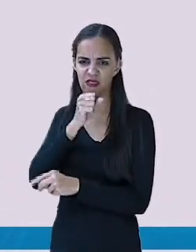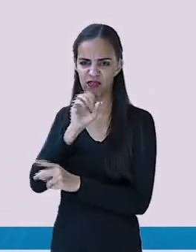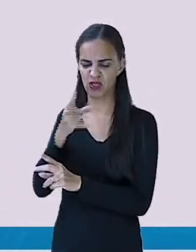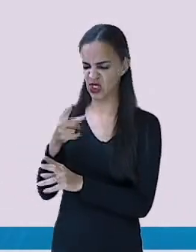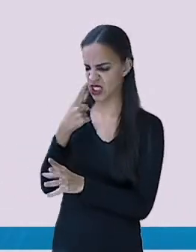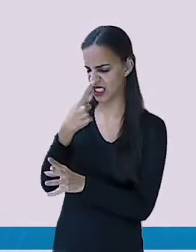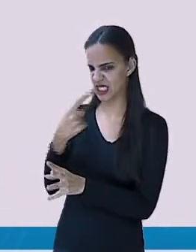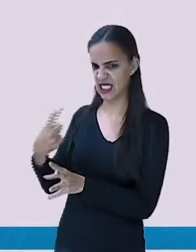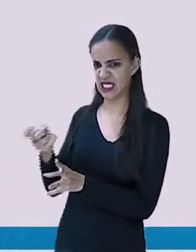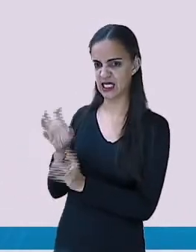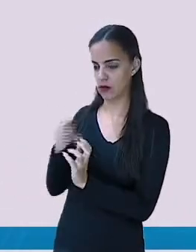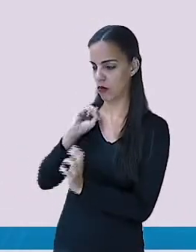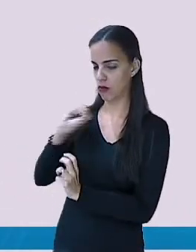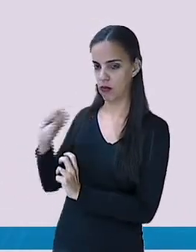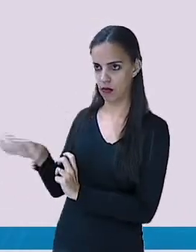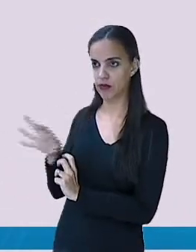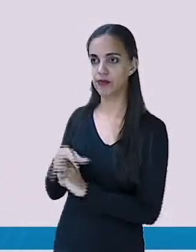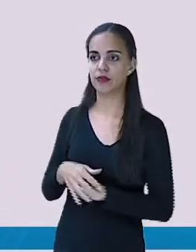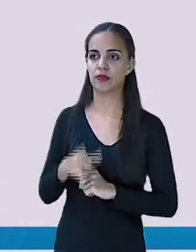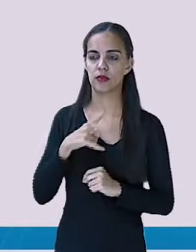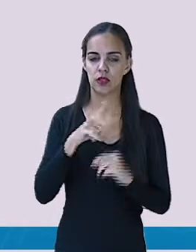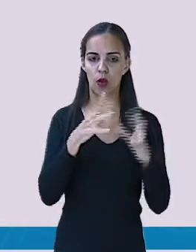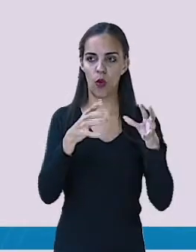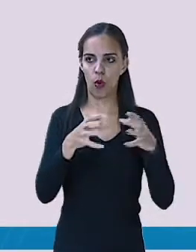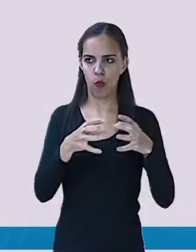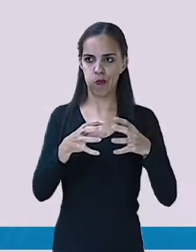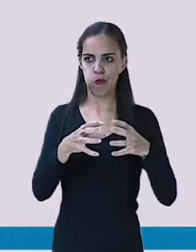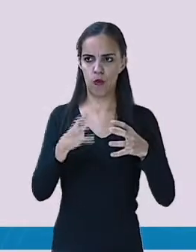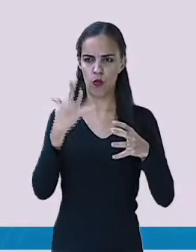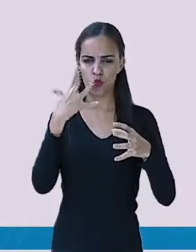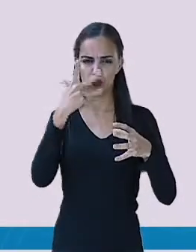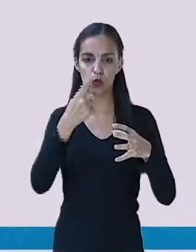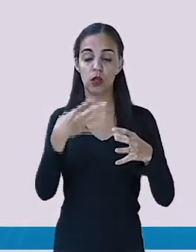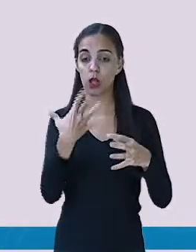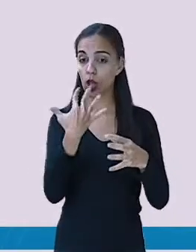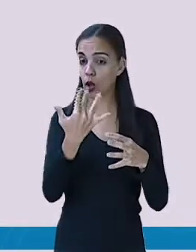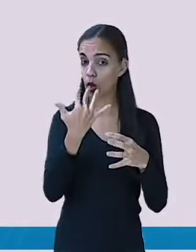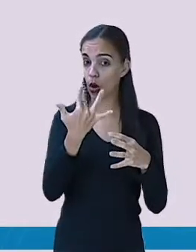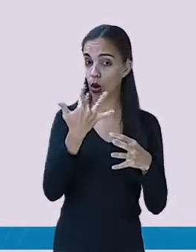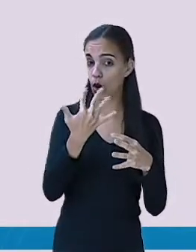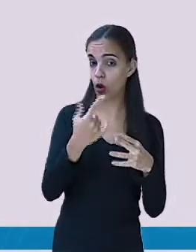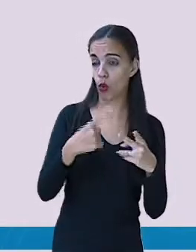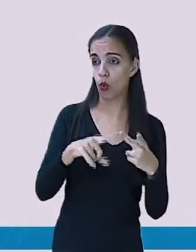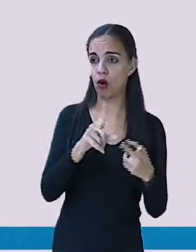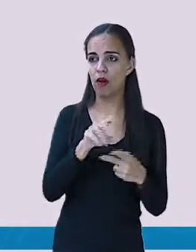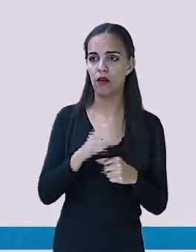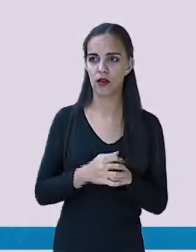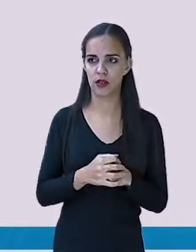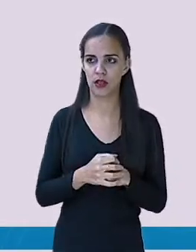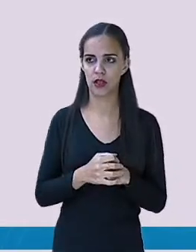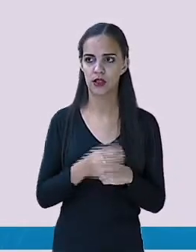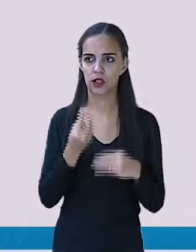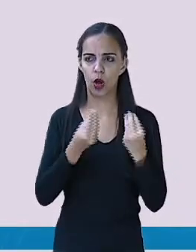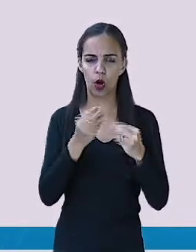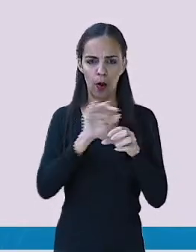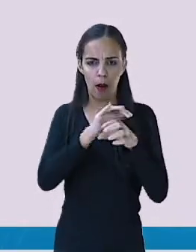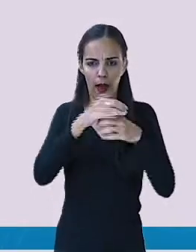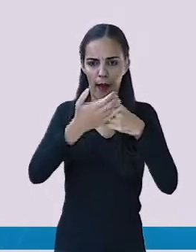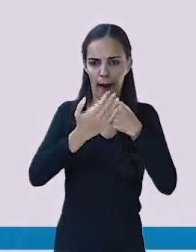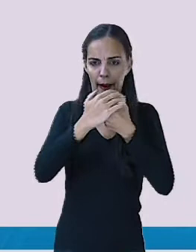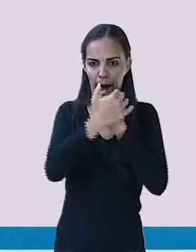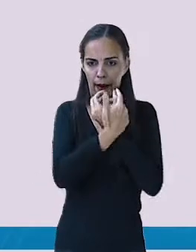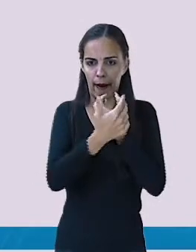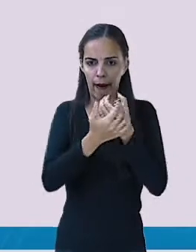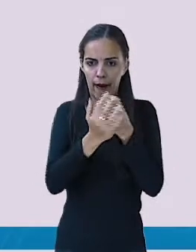aqui uma maçã uma fruta madura olha a cor Olha a textura da casca